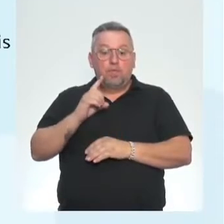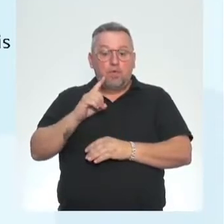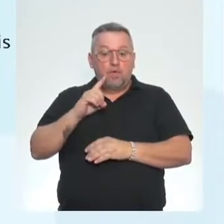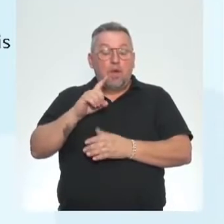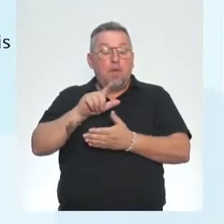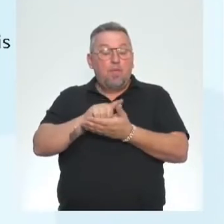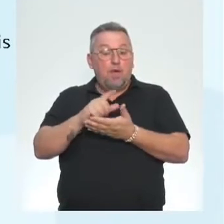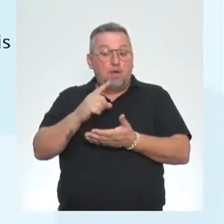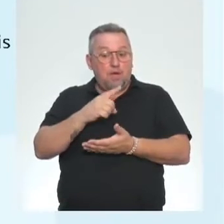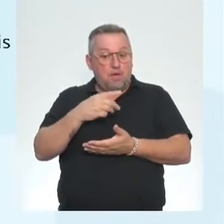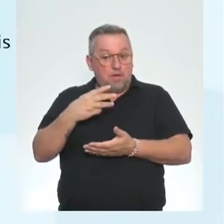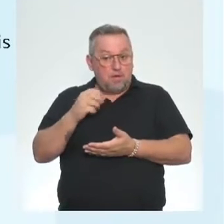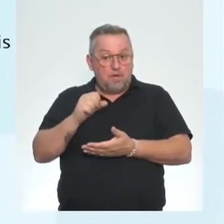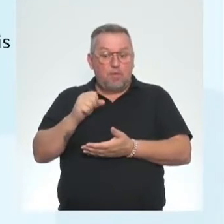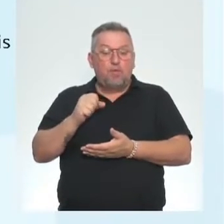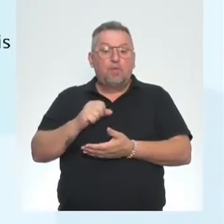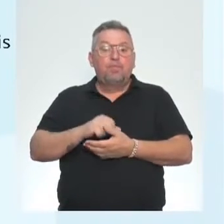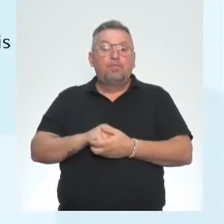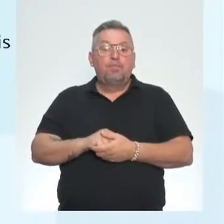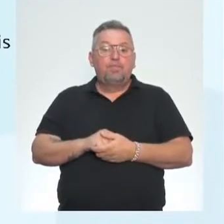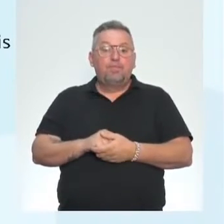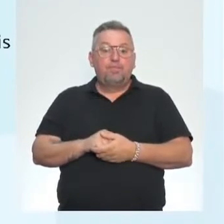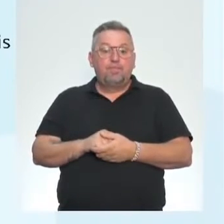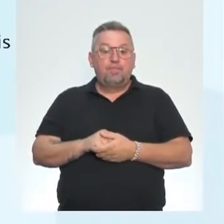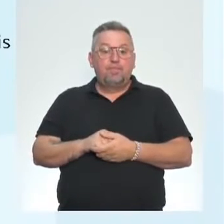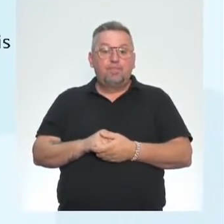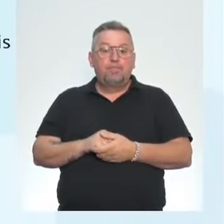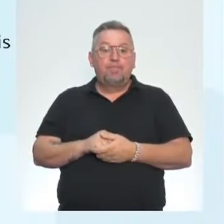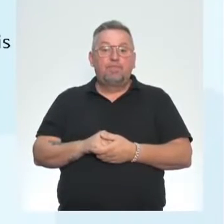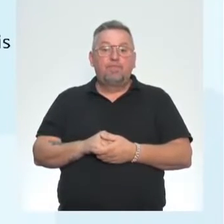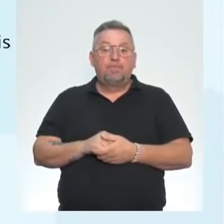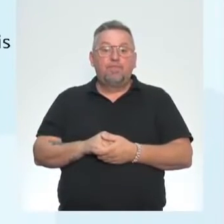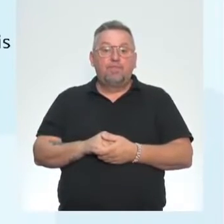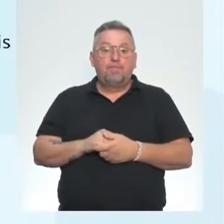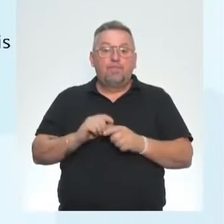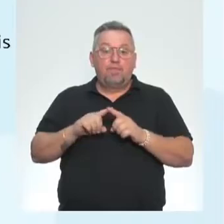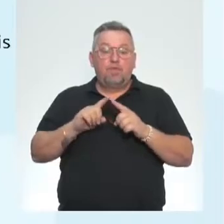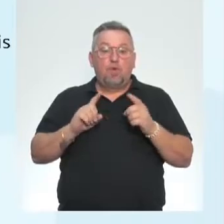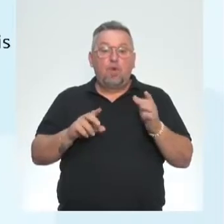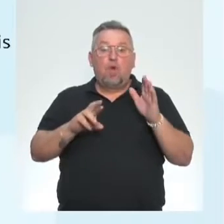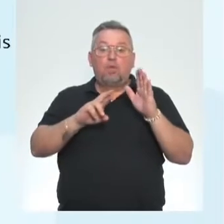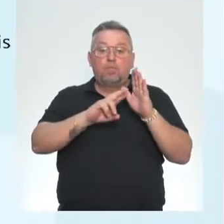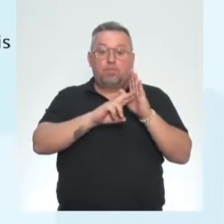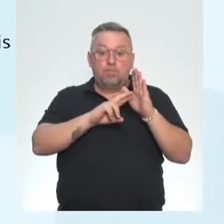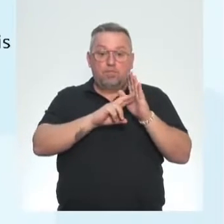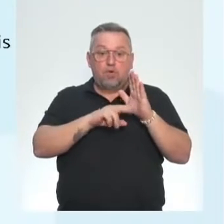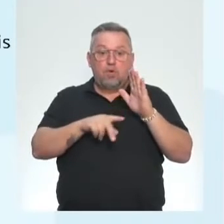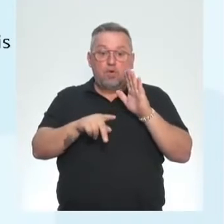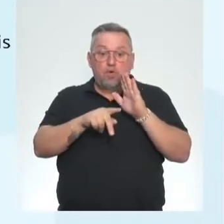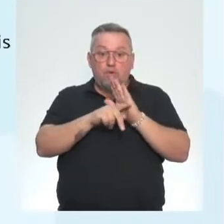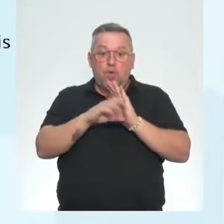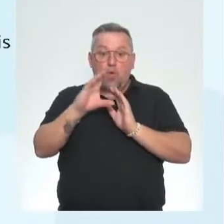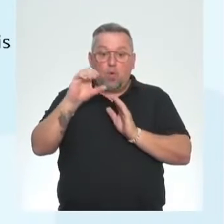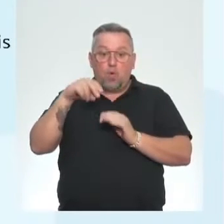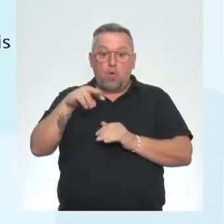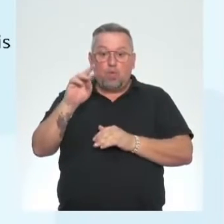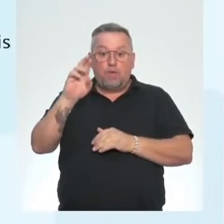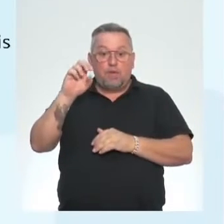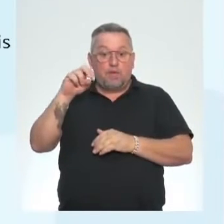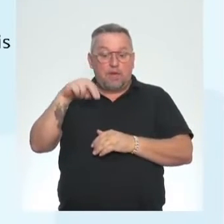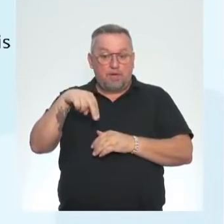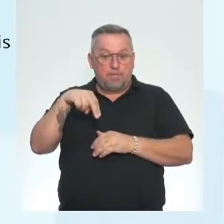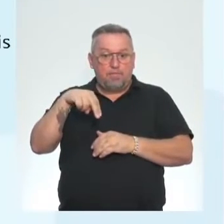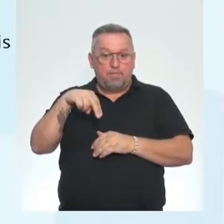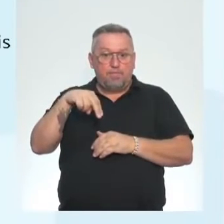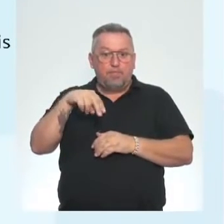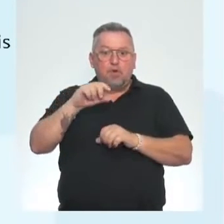do caderno de vocês, aí do Currículo em Ação. A atividade é o seguinte, ó. Com a resolução do Conselho Nacional de Trânsito, o CONTRAN,